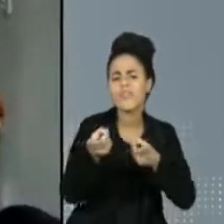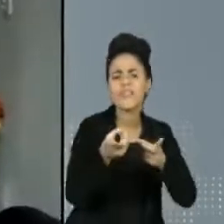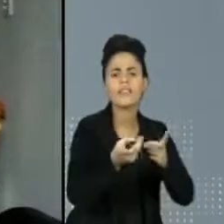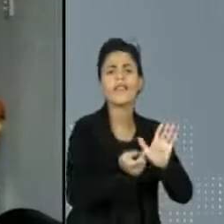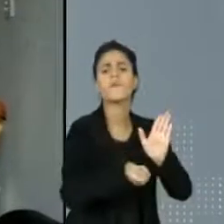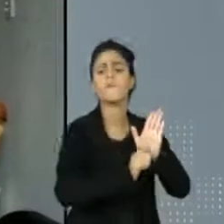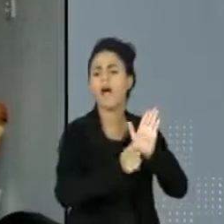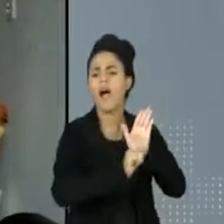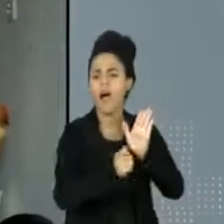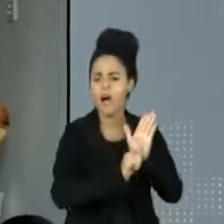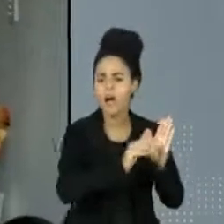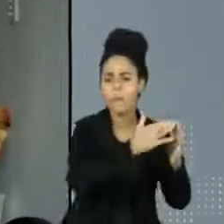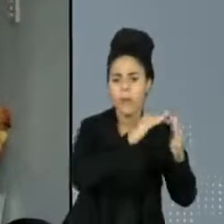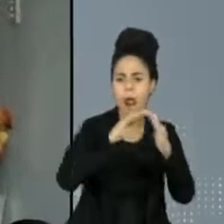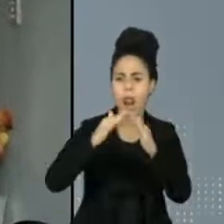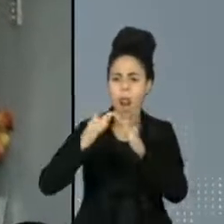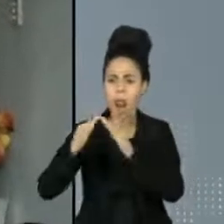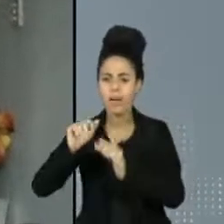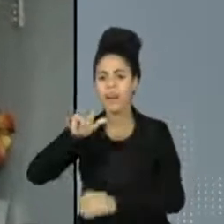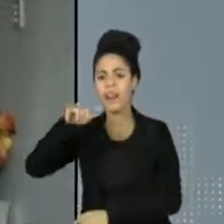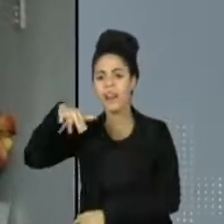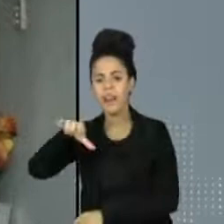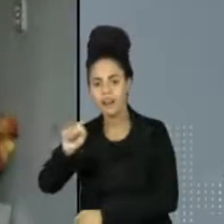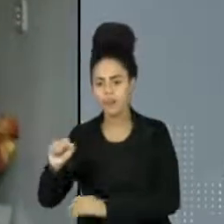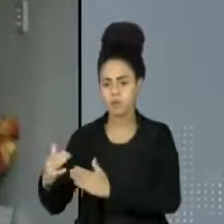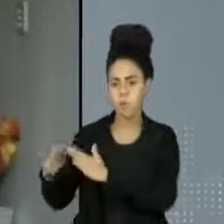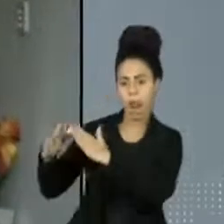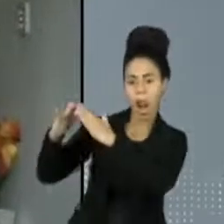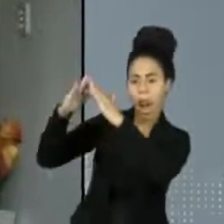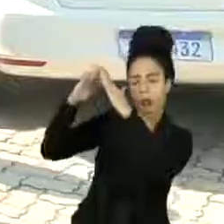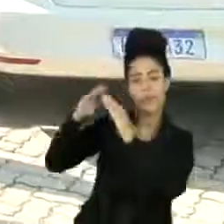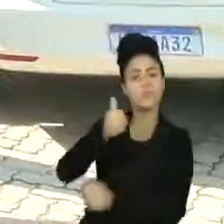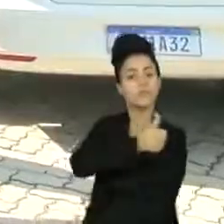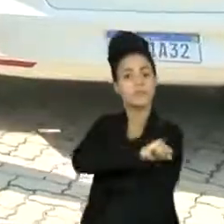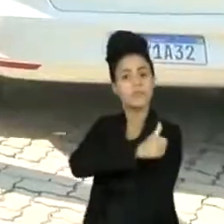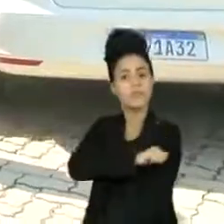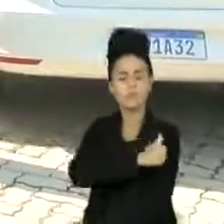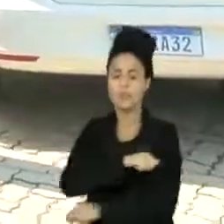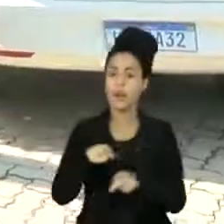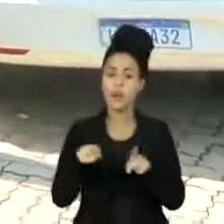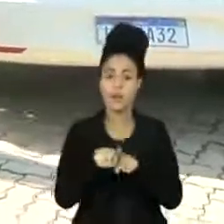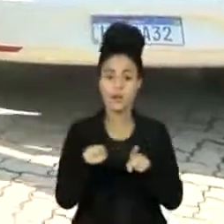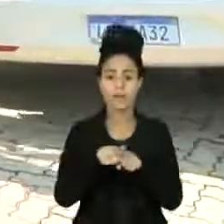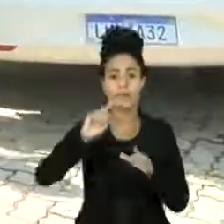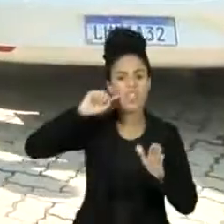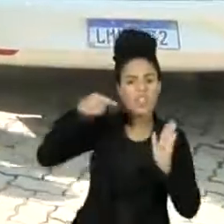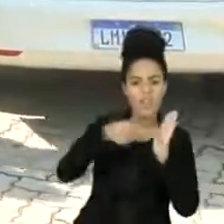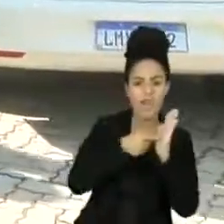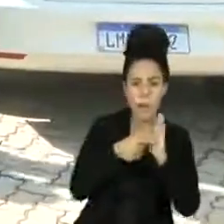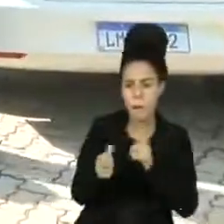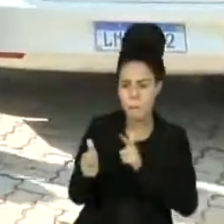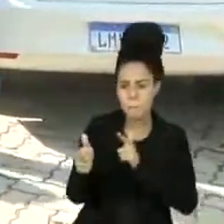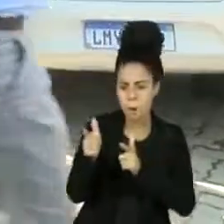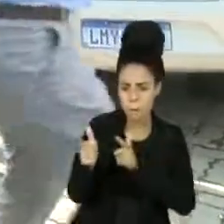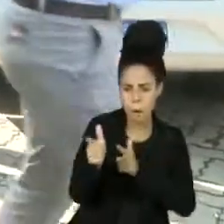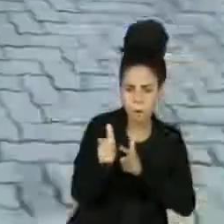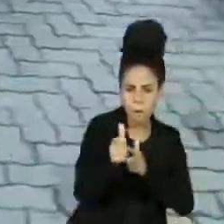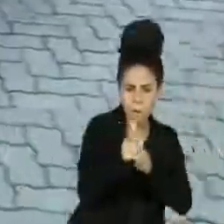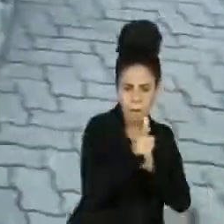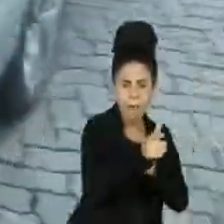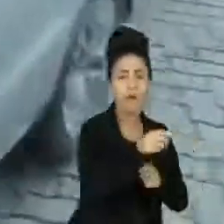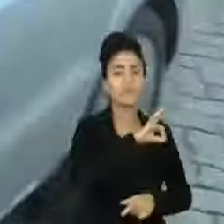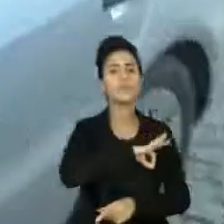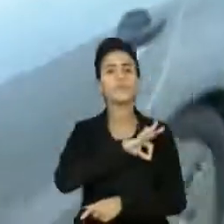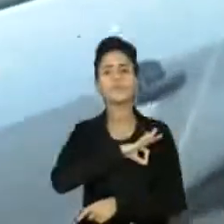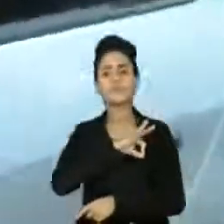da 14, no complexo do Lins, Zona Norte, Carioca. Ainda de acordo com a denúncia, os disparos efetuados pelos policiais